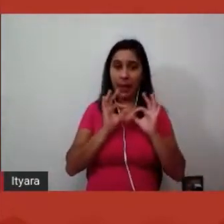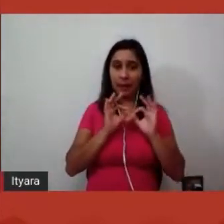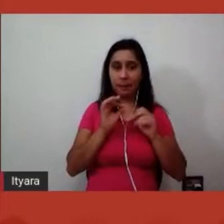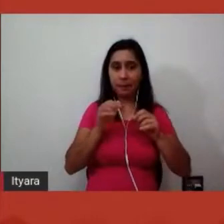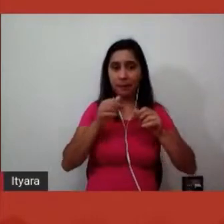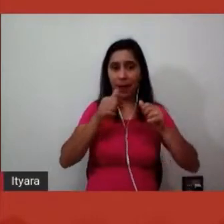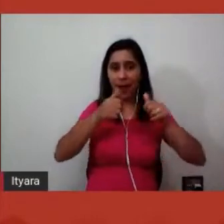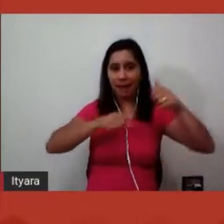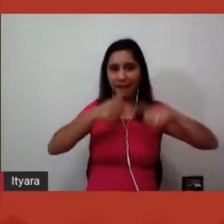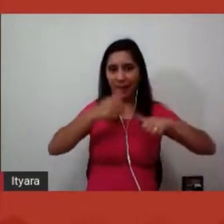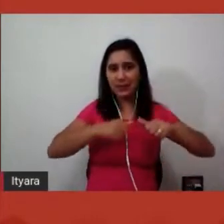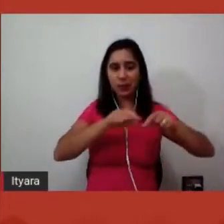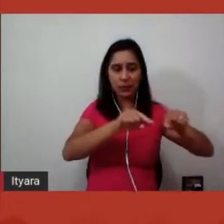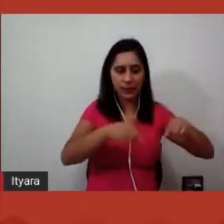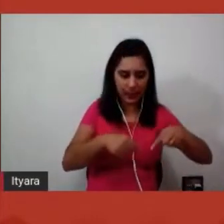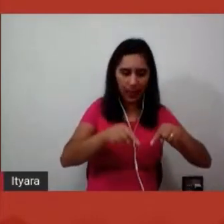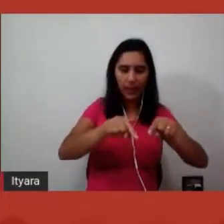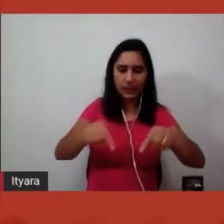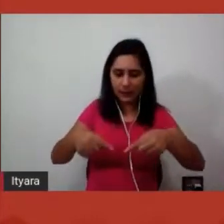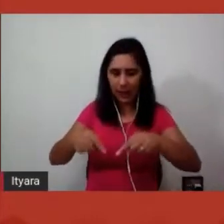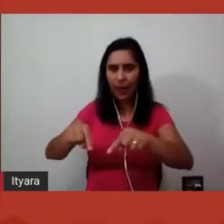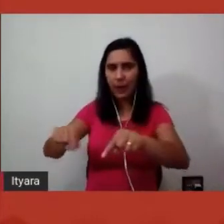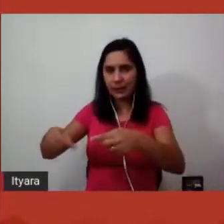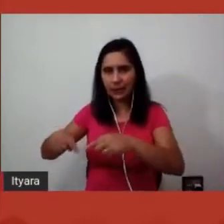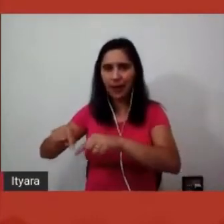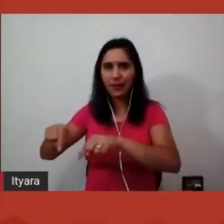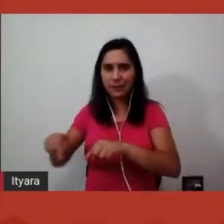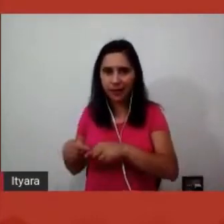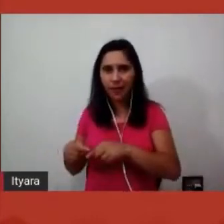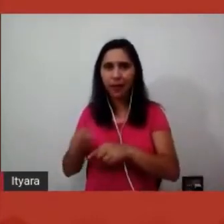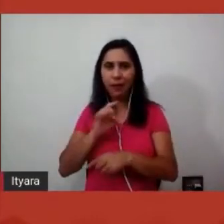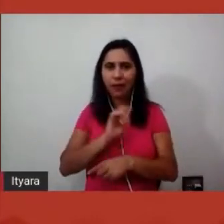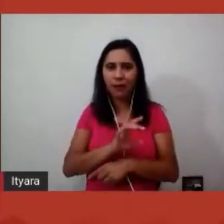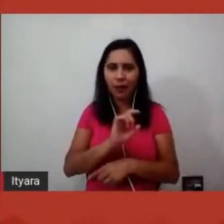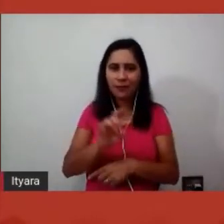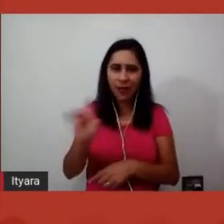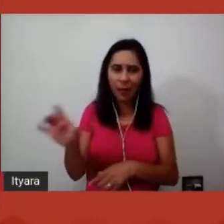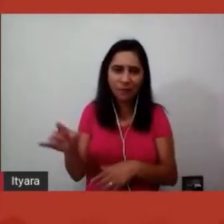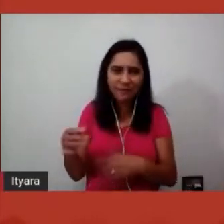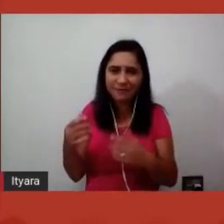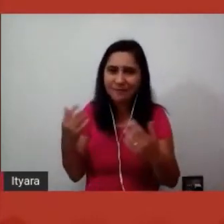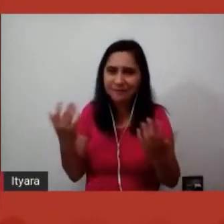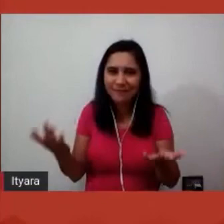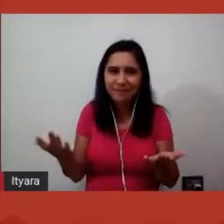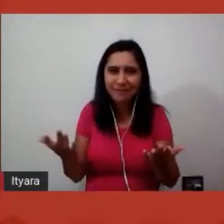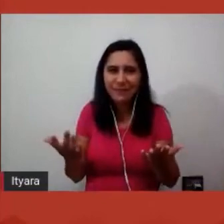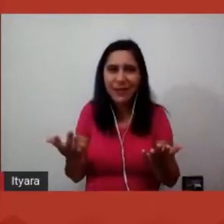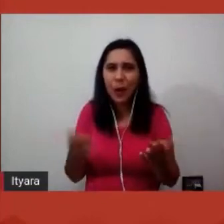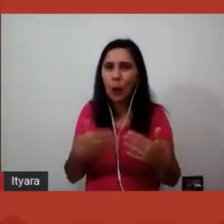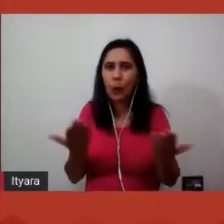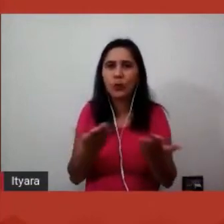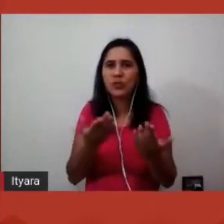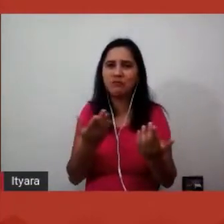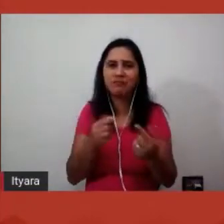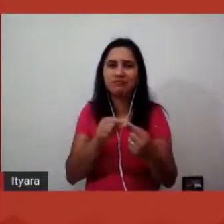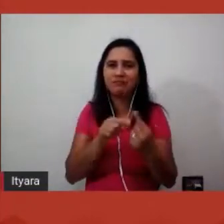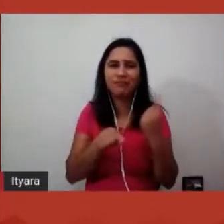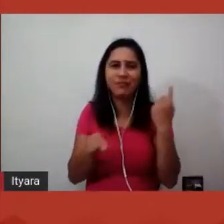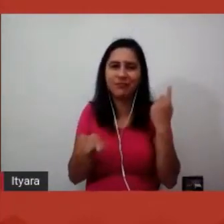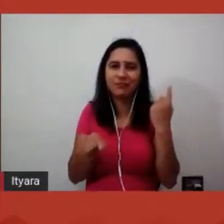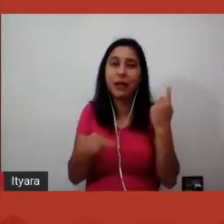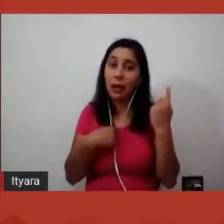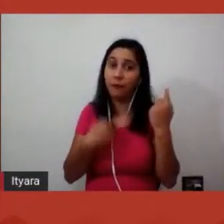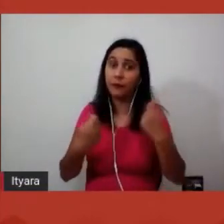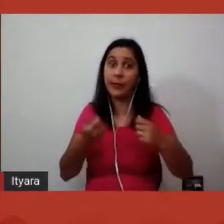avaliação sala a sala, não faz sentido, enfim, os instrumentos que eu tenho na manga não servem de nada agora, então eu vou